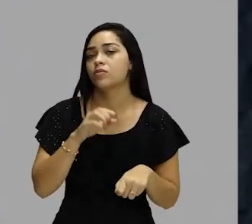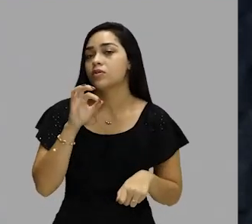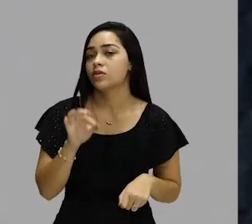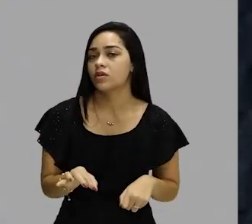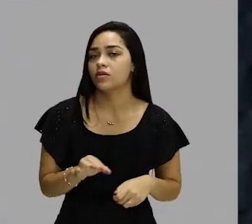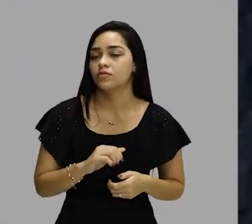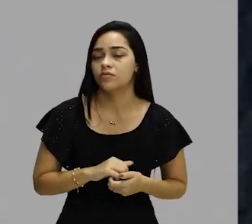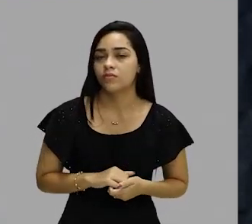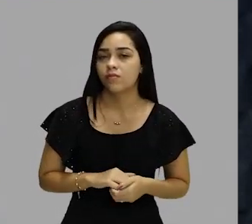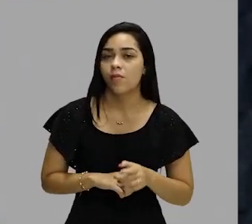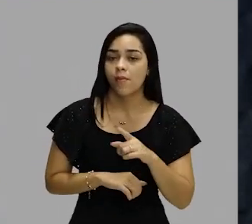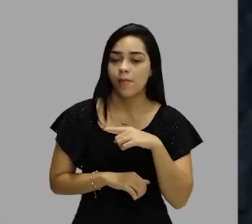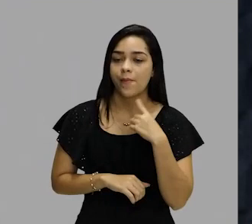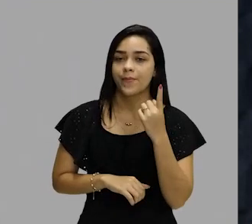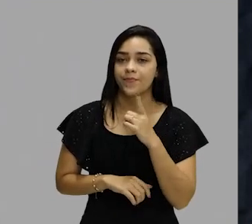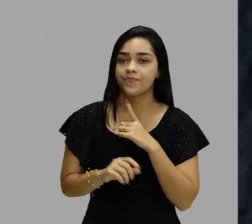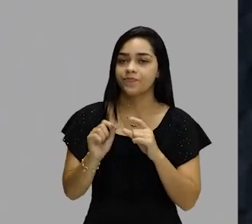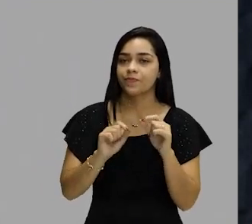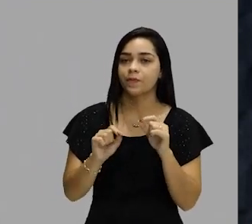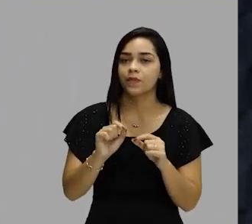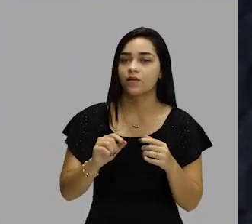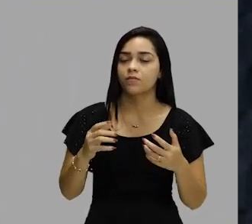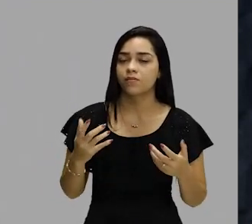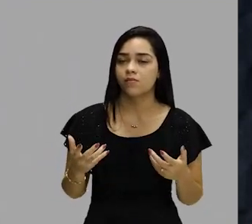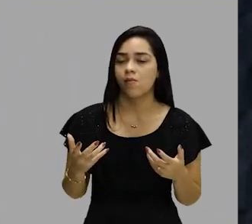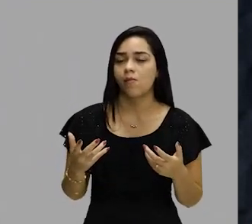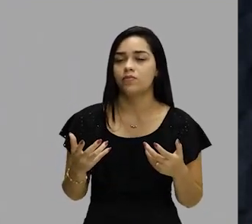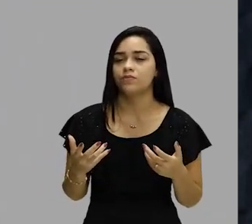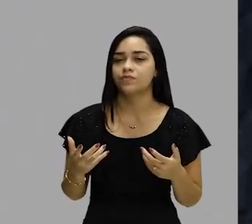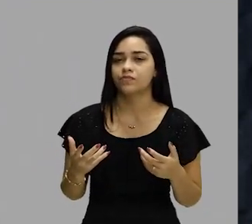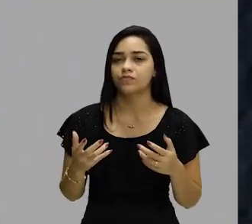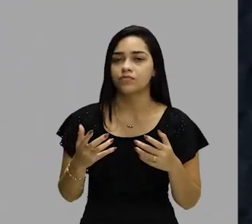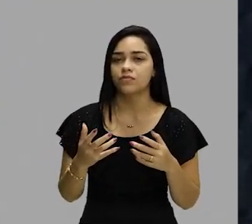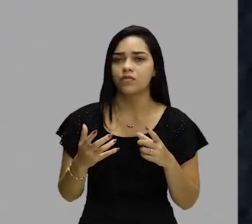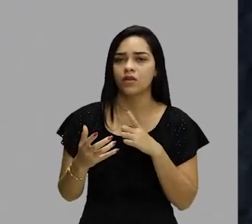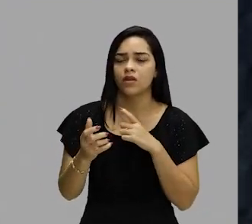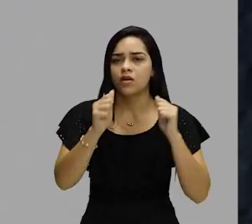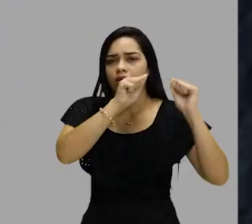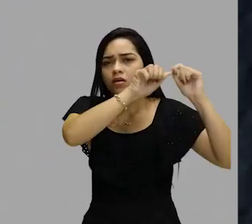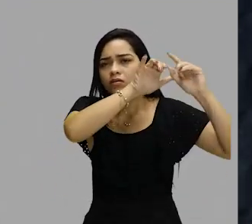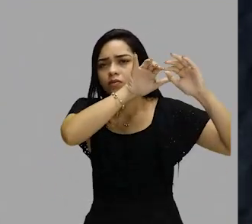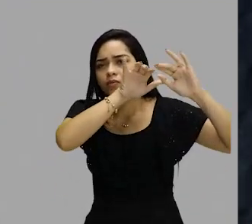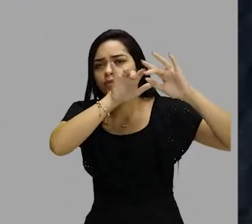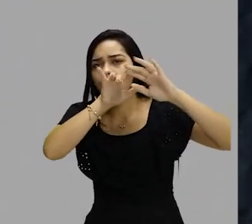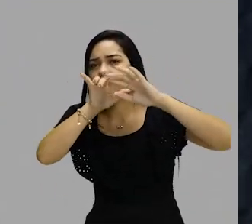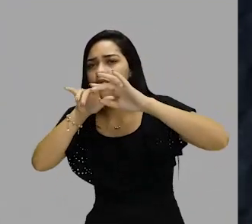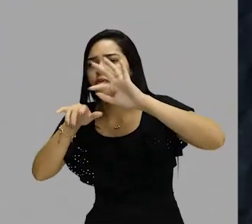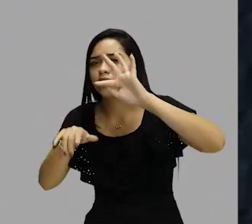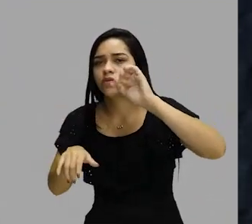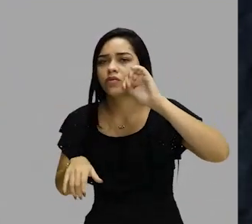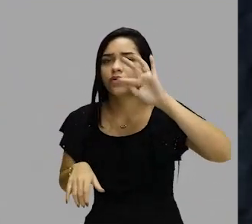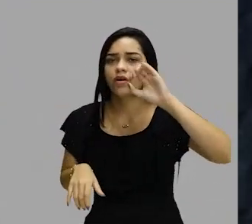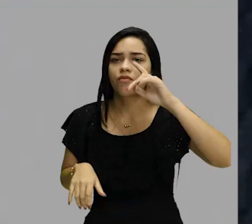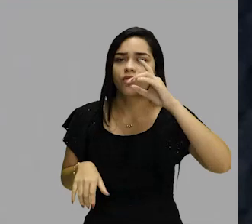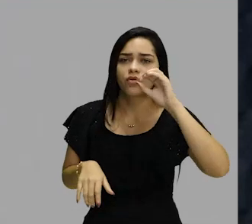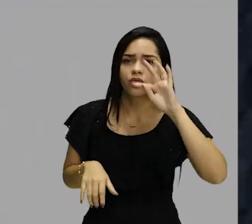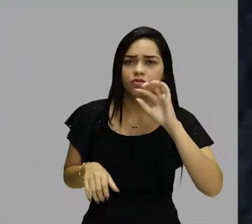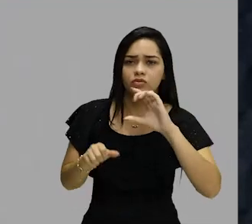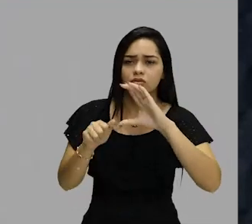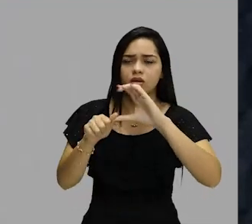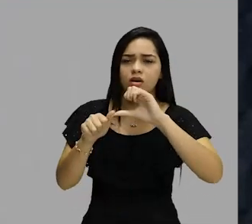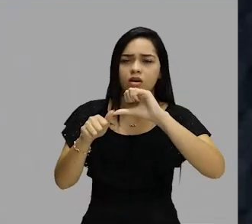né? Nós tivemos aí recentemente ali uma nuvem de gafanhotos que estava ali no sul da América do Sul,